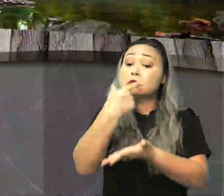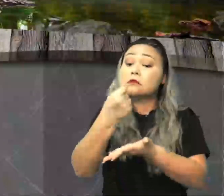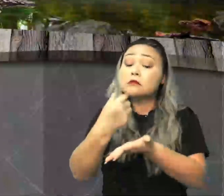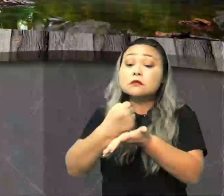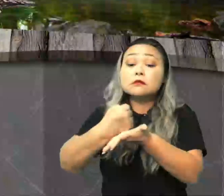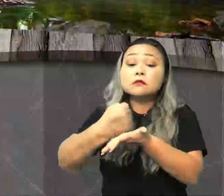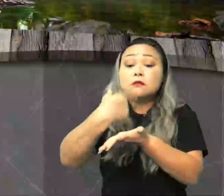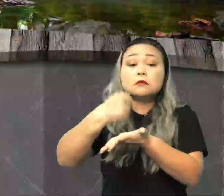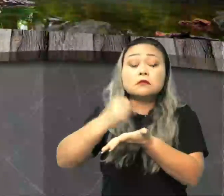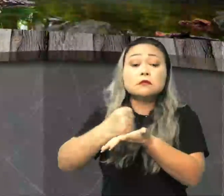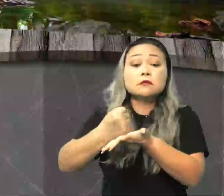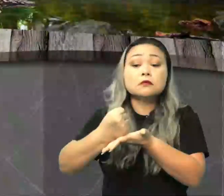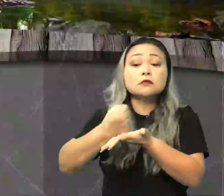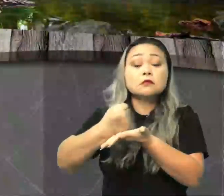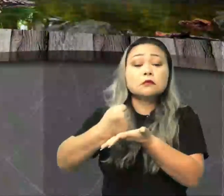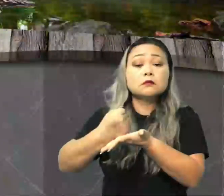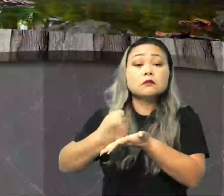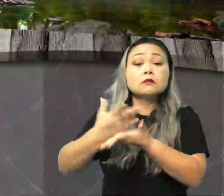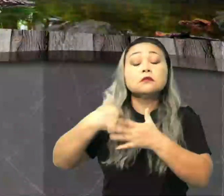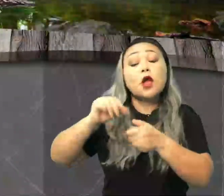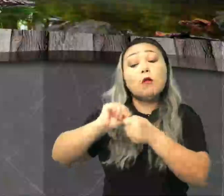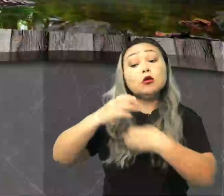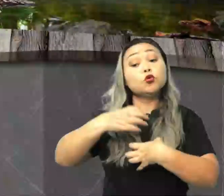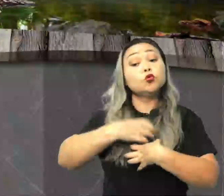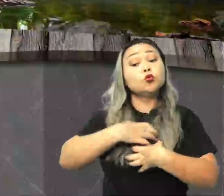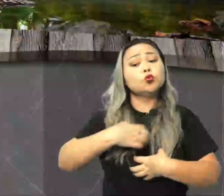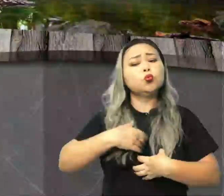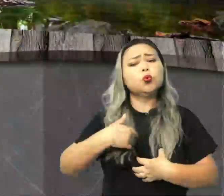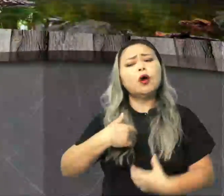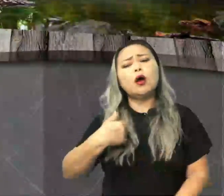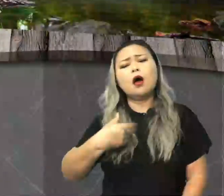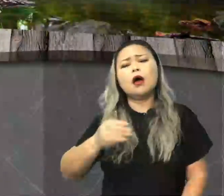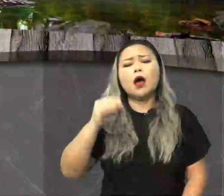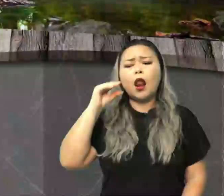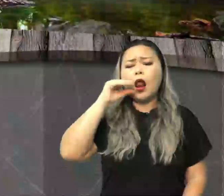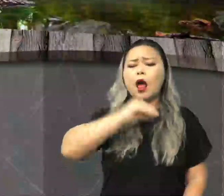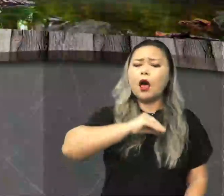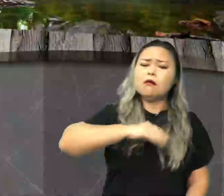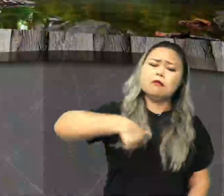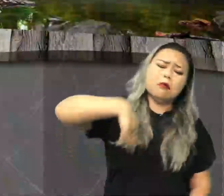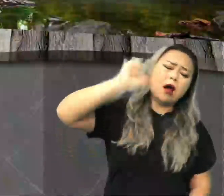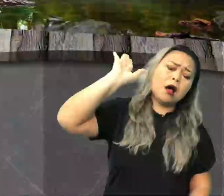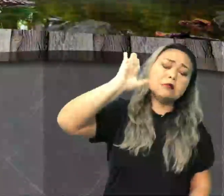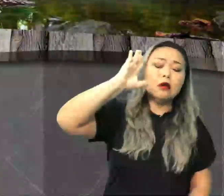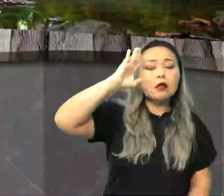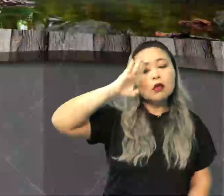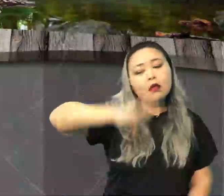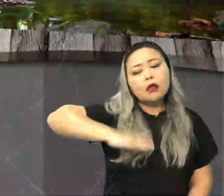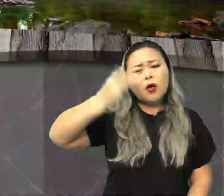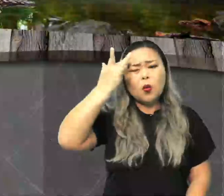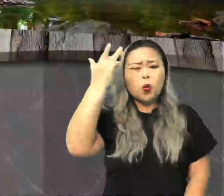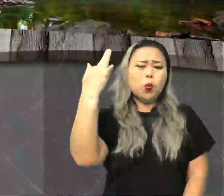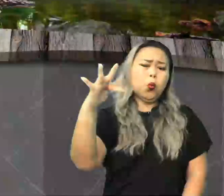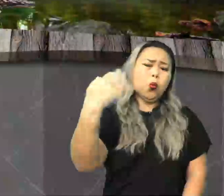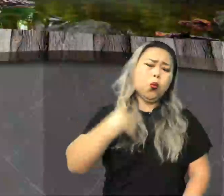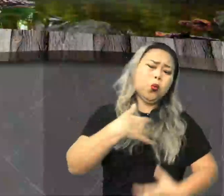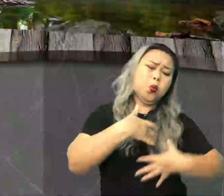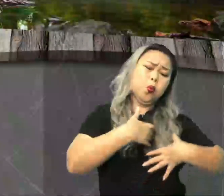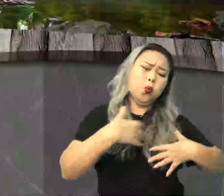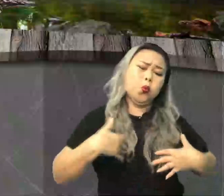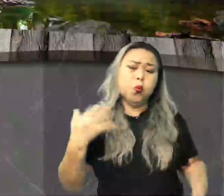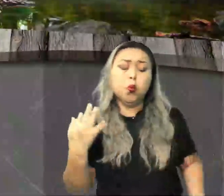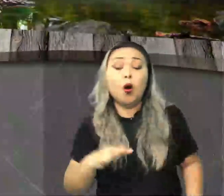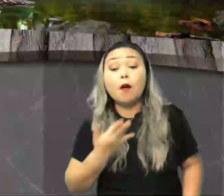medicação, a gente está tomando medicação para aliviar os sintomas. Aquela febre alta, para baixar a febre. A dor de cabeça, dor no corpo,